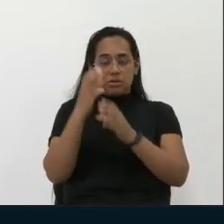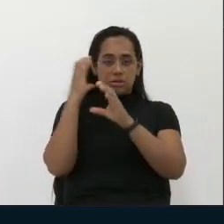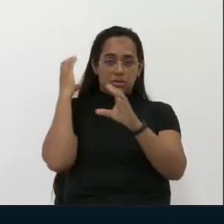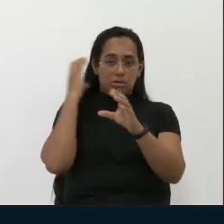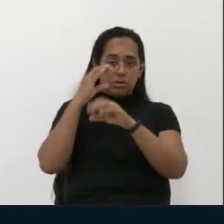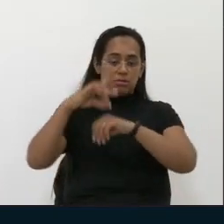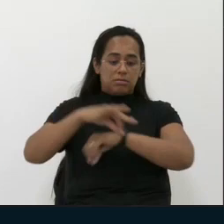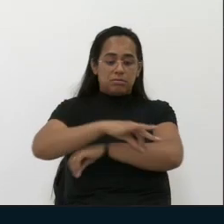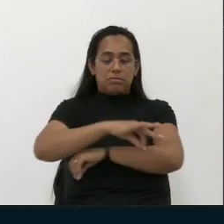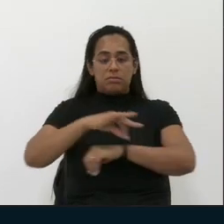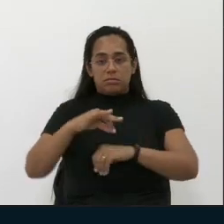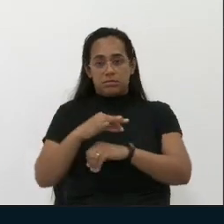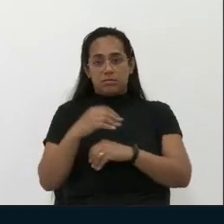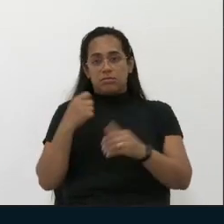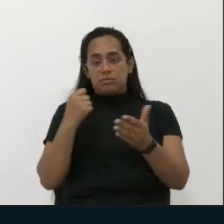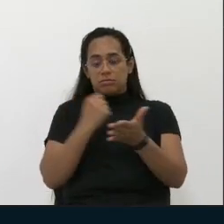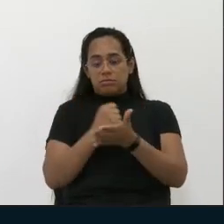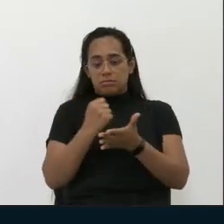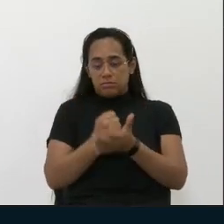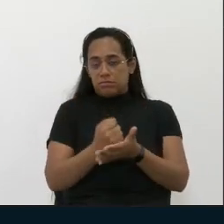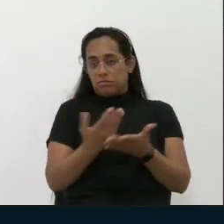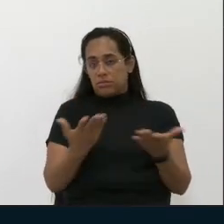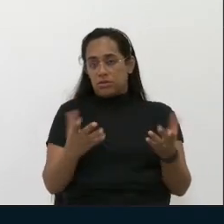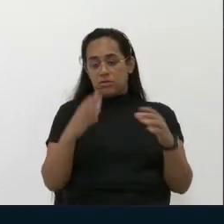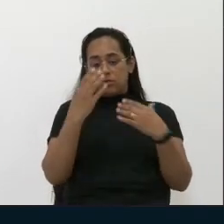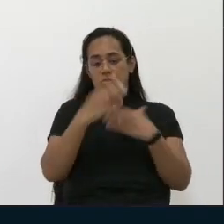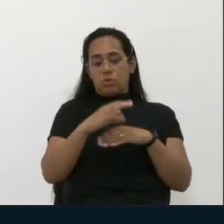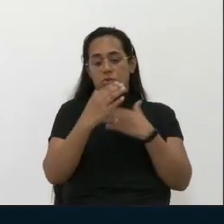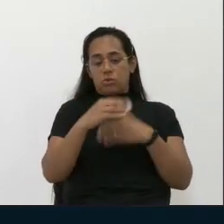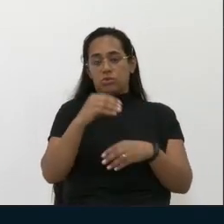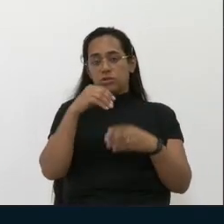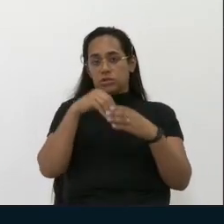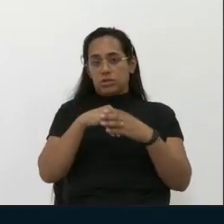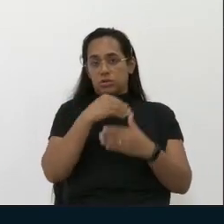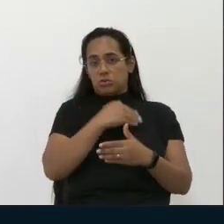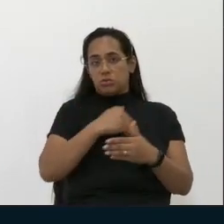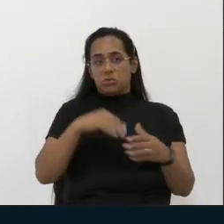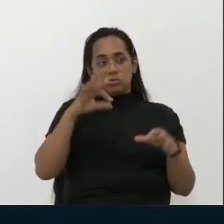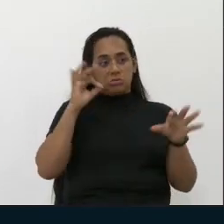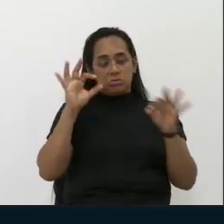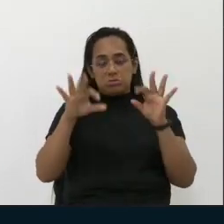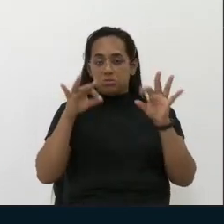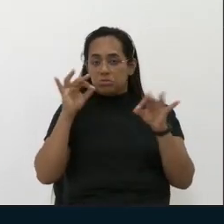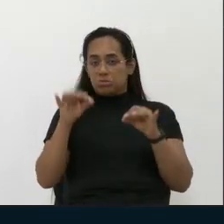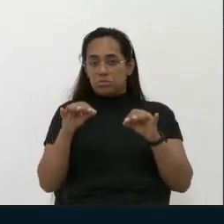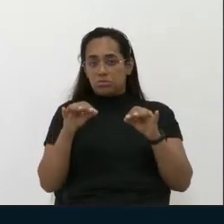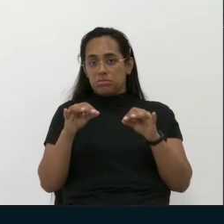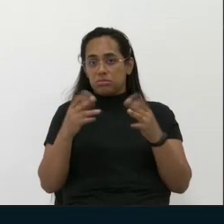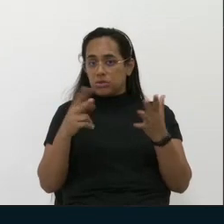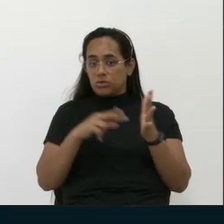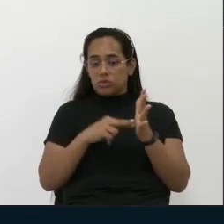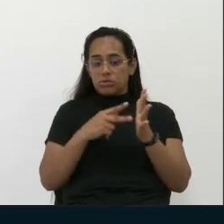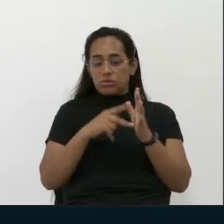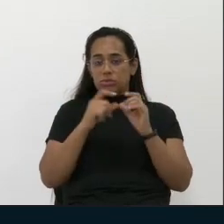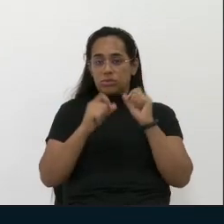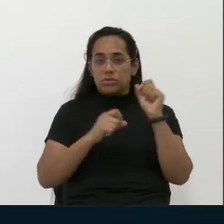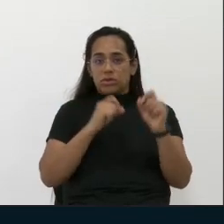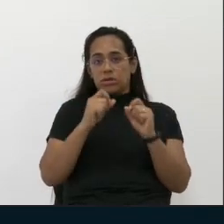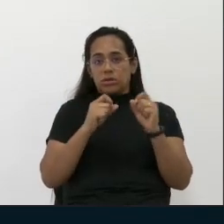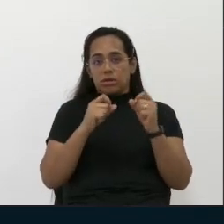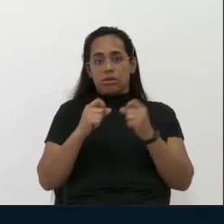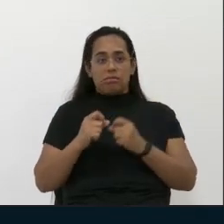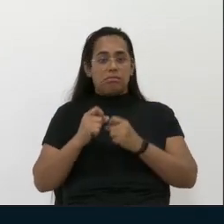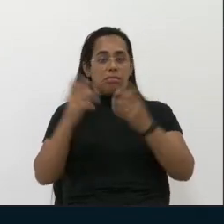por concurso interno público para poder selecionar. Então, ou seja, não é bom que a gente jogue para a torcida, vereador. Vossa